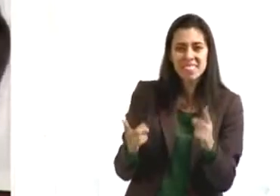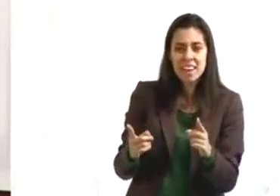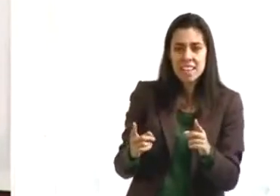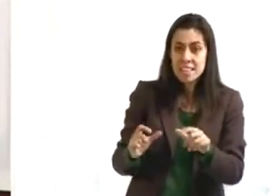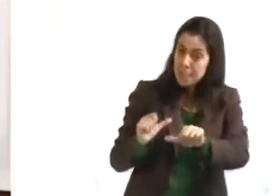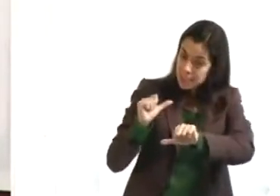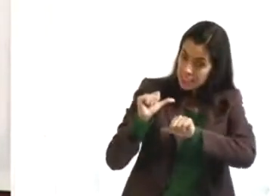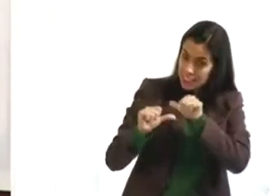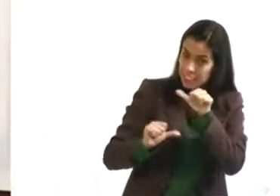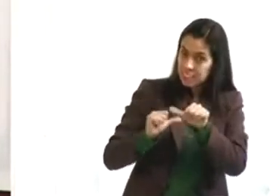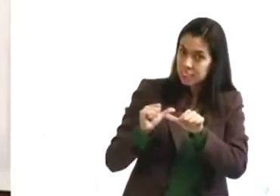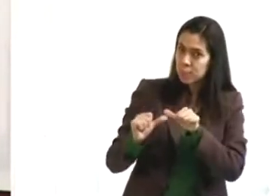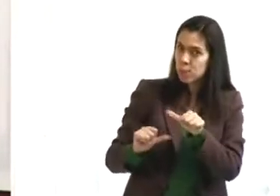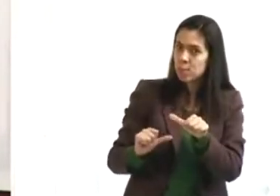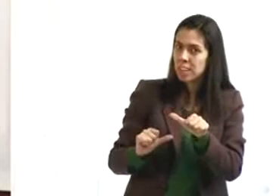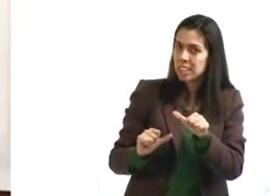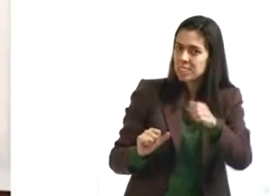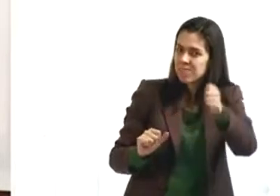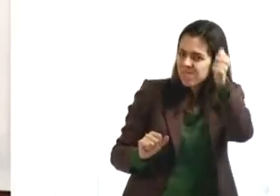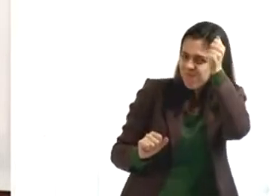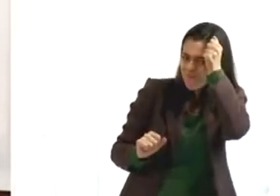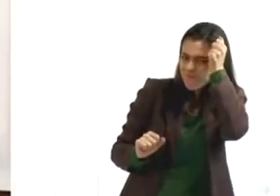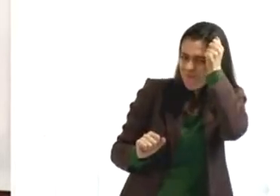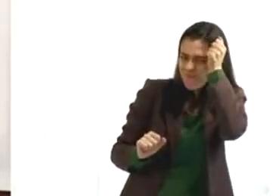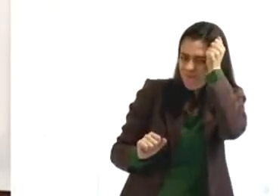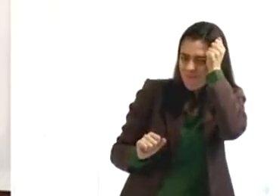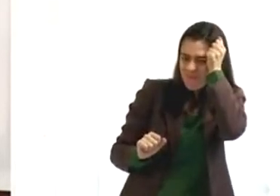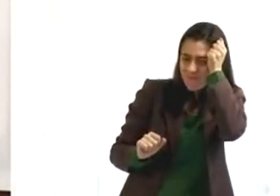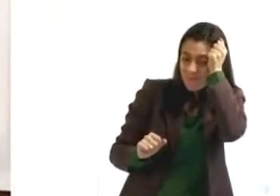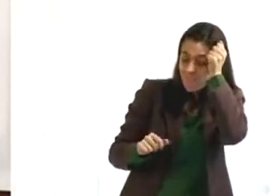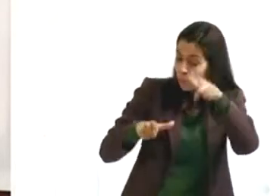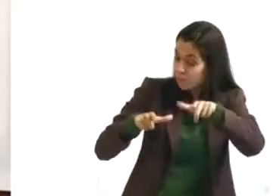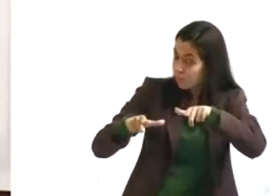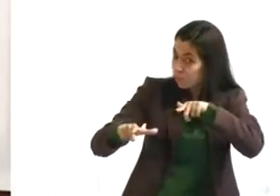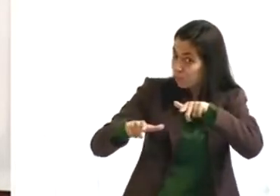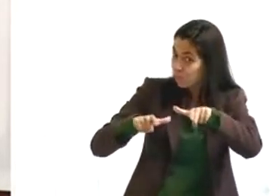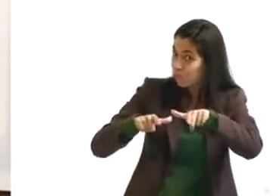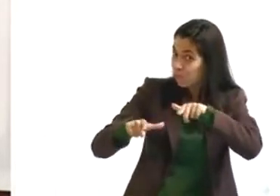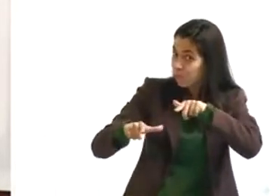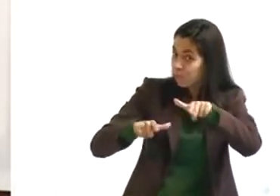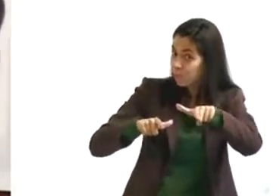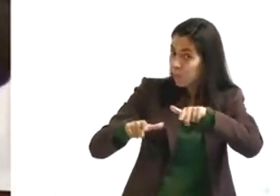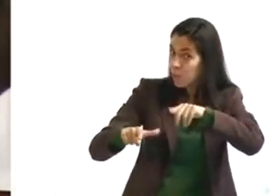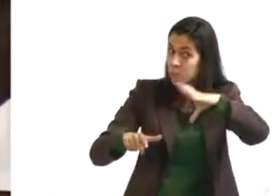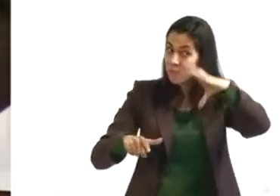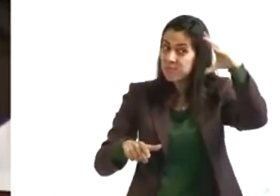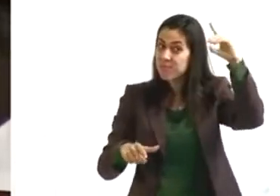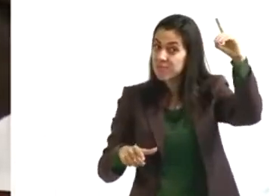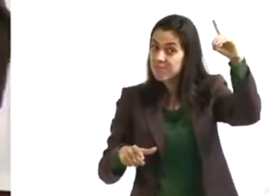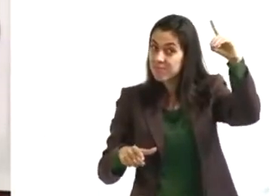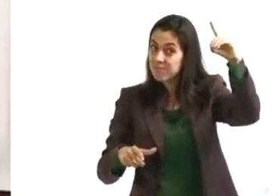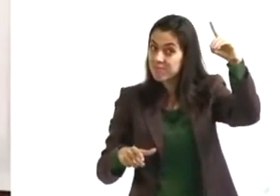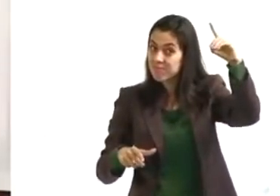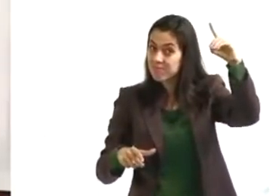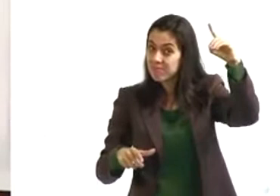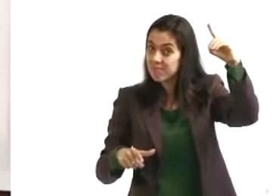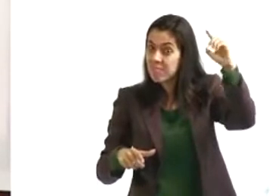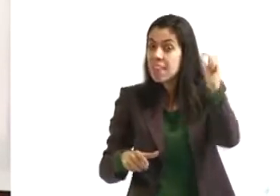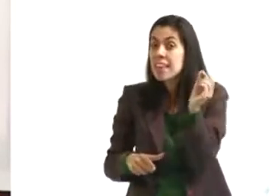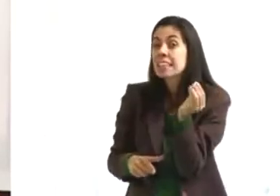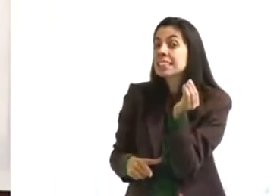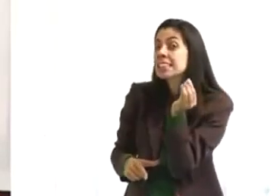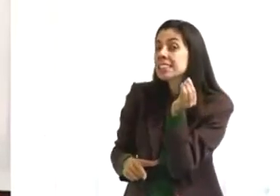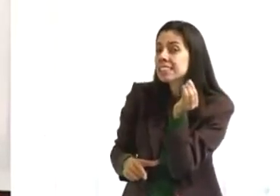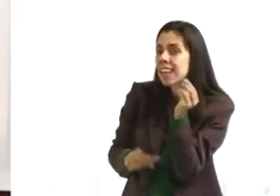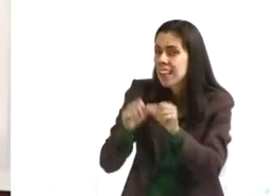pecado, de levar um homem a se render a Jesus, não é um trabalho nosso. Nós somos instrumento nas mãos de Deus. Quem transforma, quem regenera,